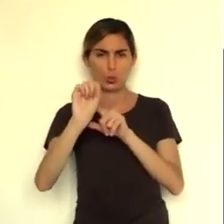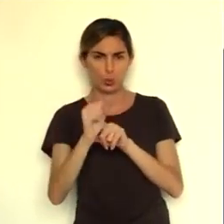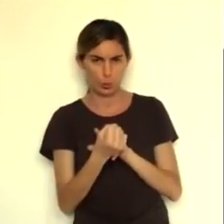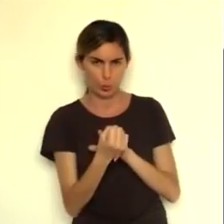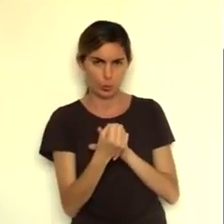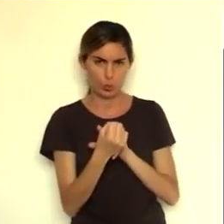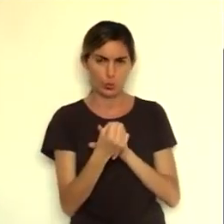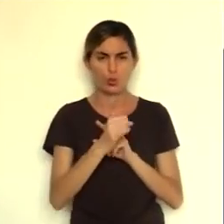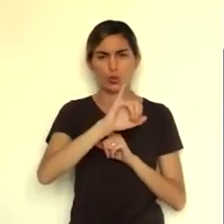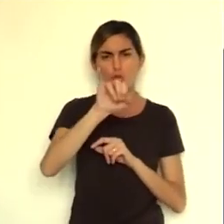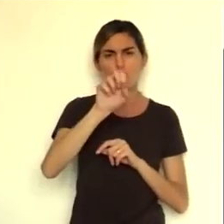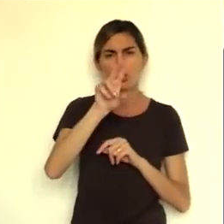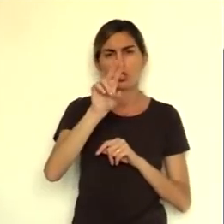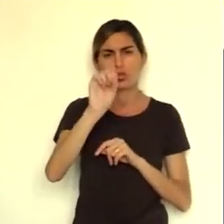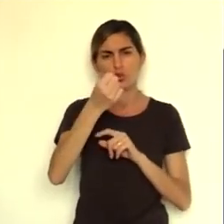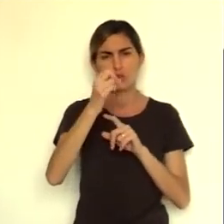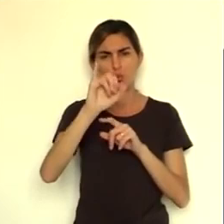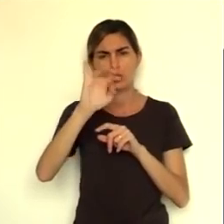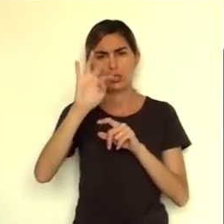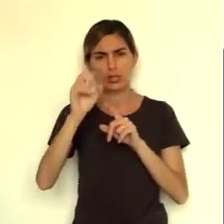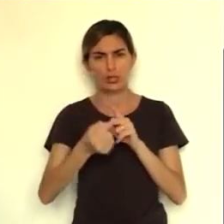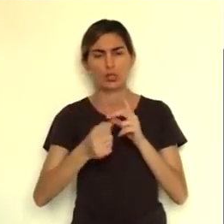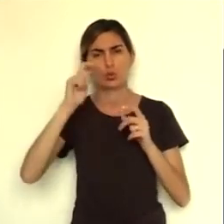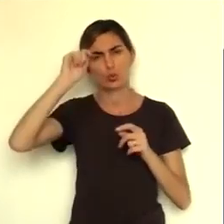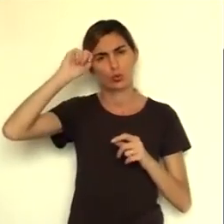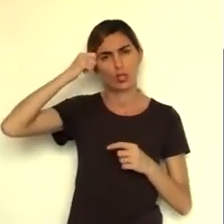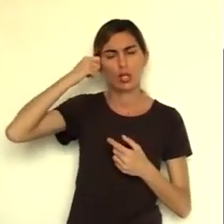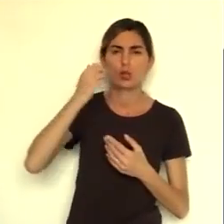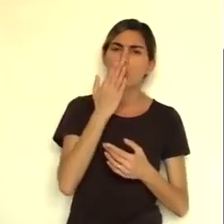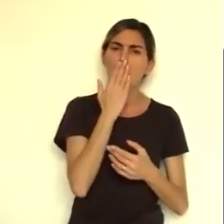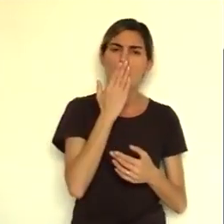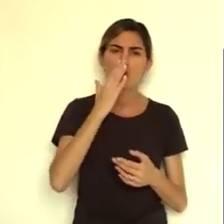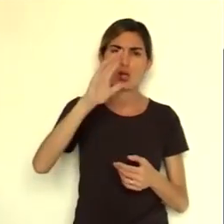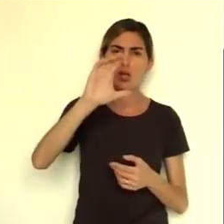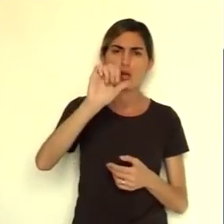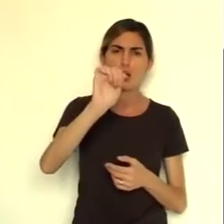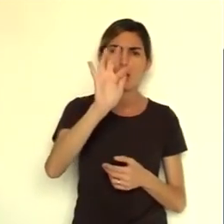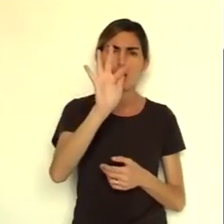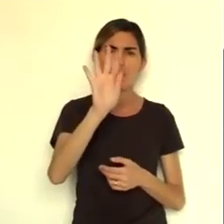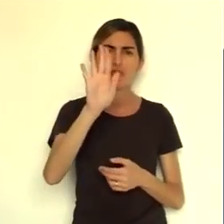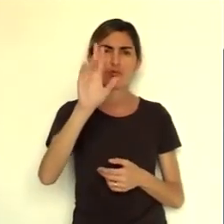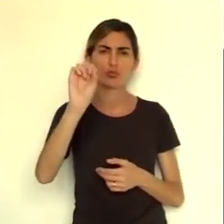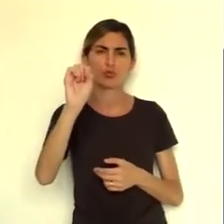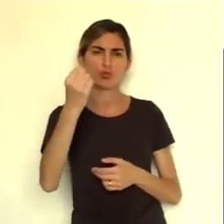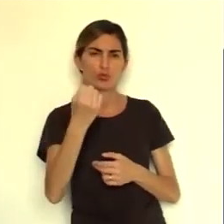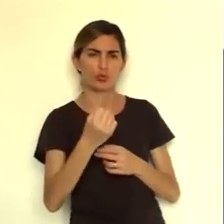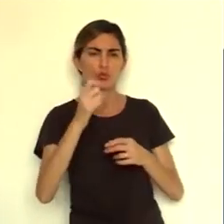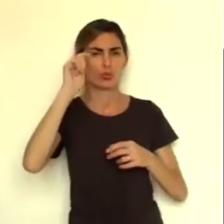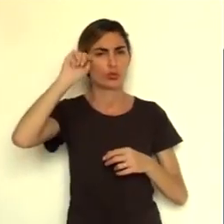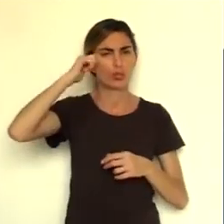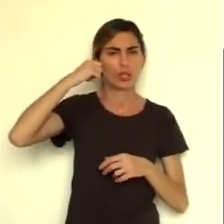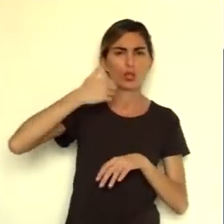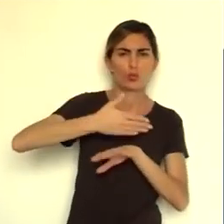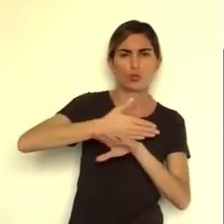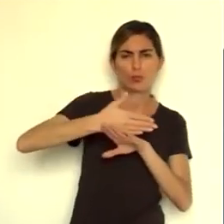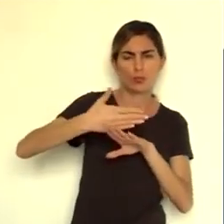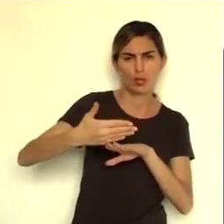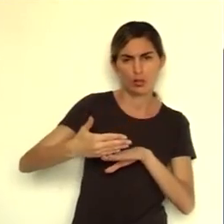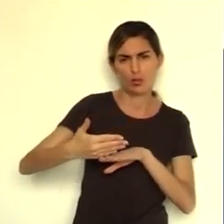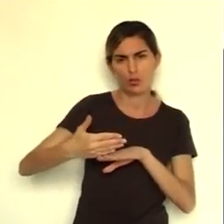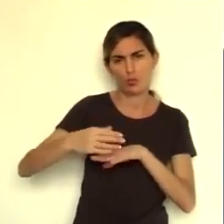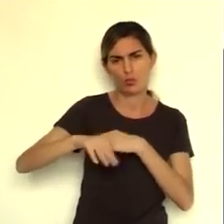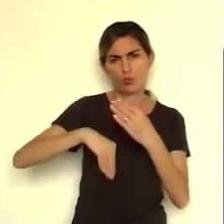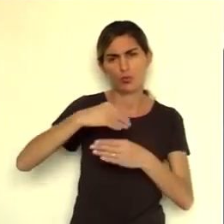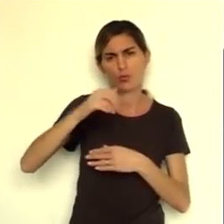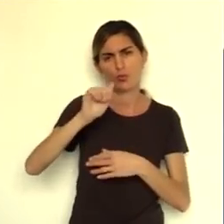Era um mameluco denominado pelos jesuítas, o negro com o índio denominado de cafuzo e o negro com o branco, né? Ou seja,